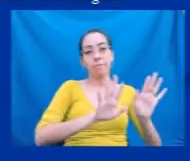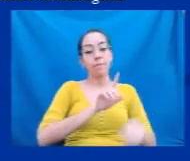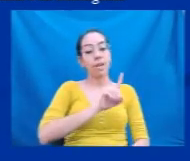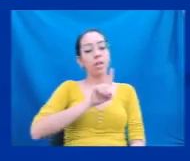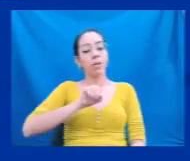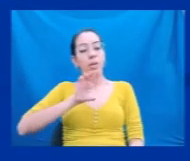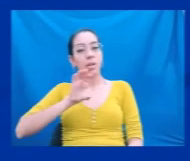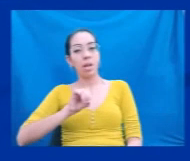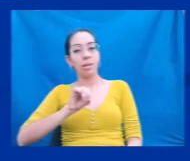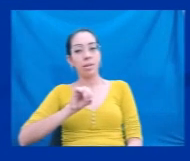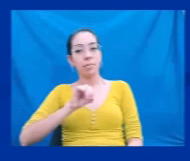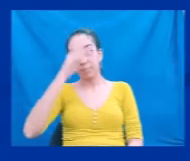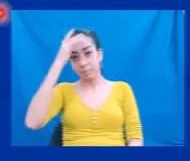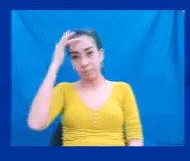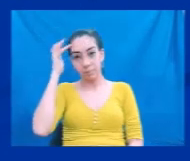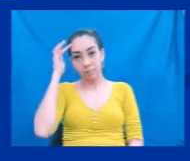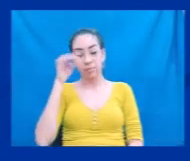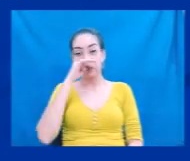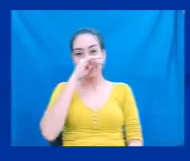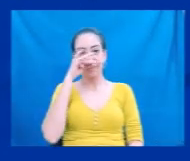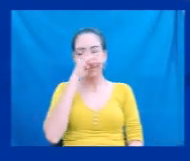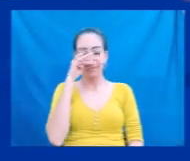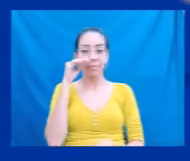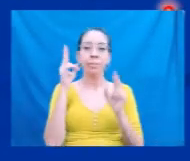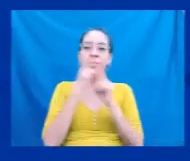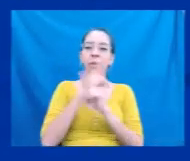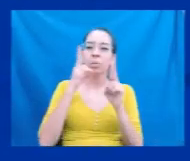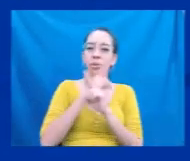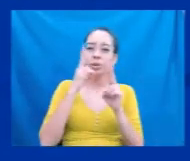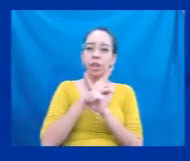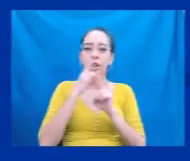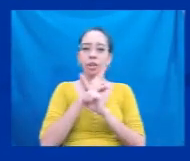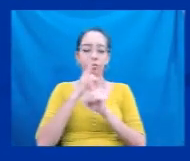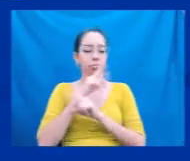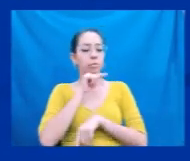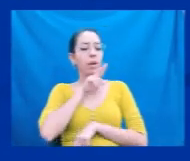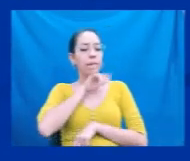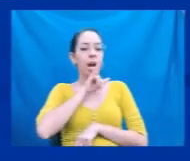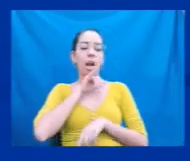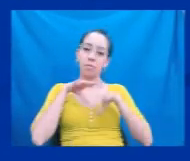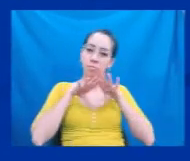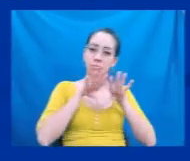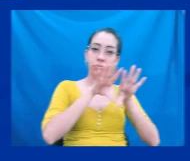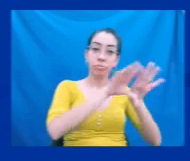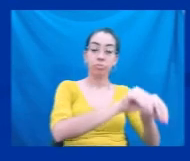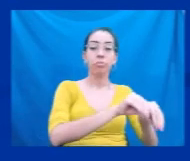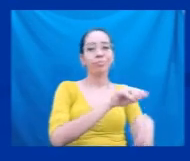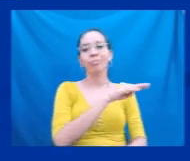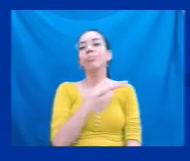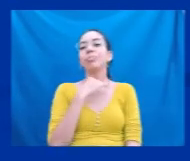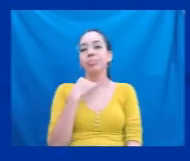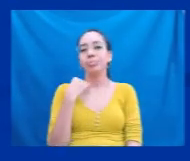que são as pessoas que vão naquela a primeira linha de frente, né? E 55 residentes mortos e mais de 790